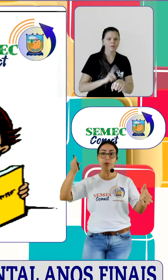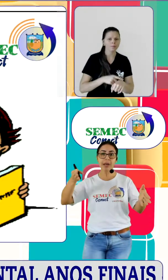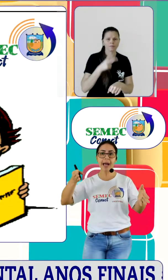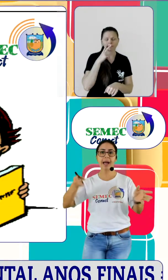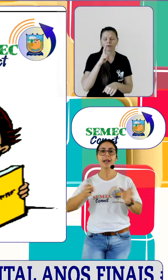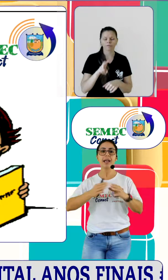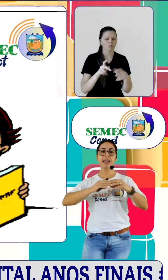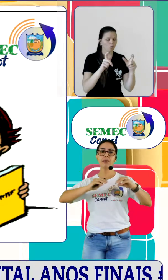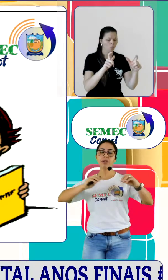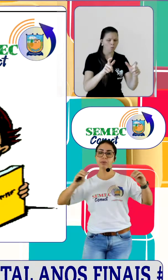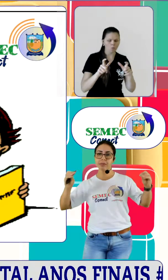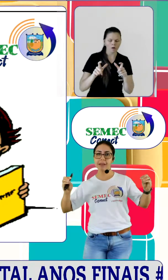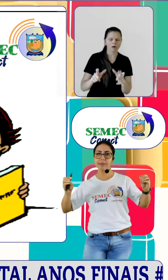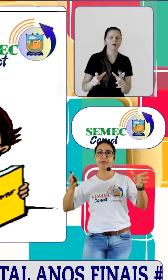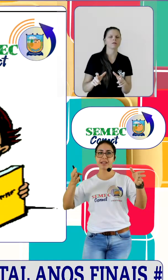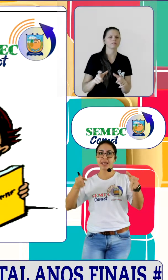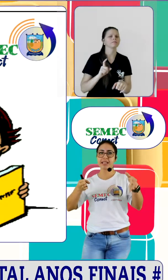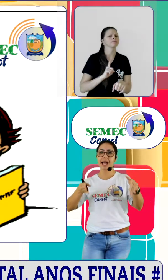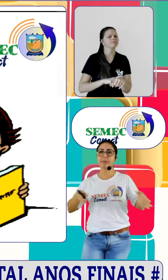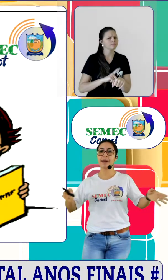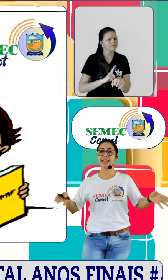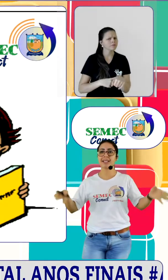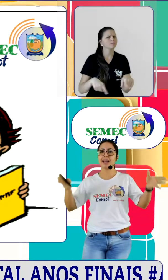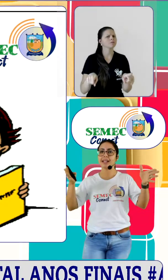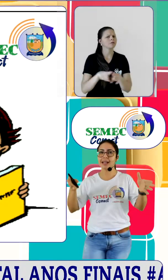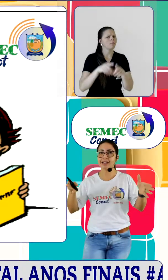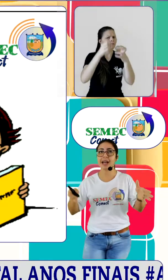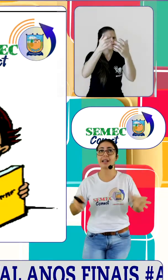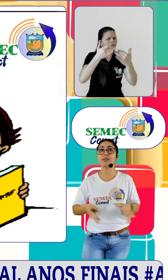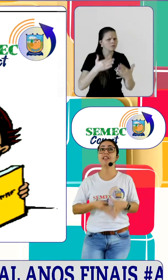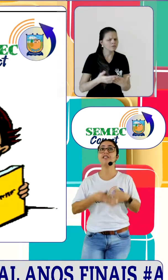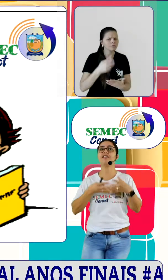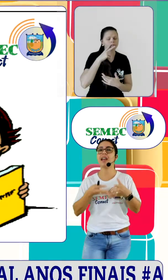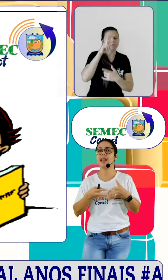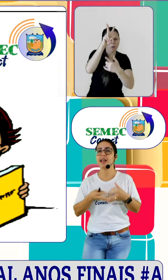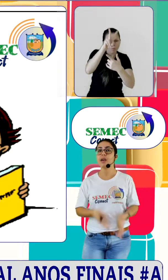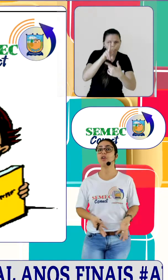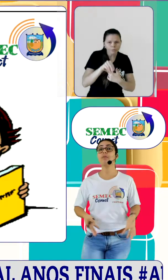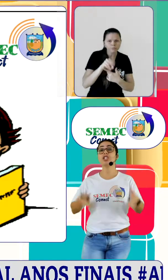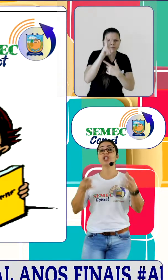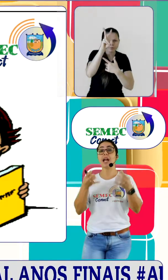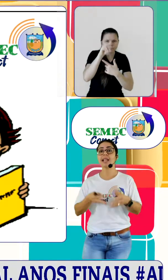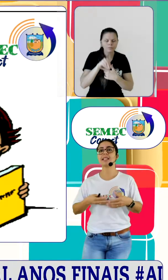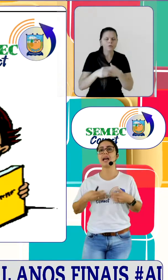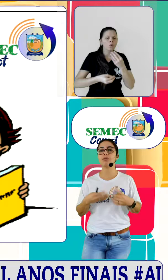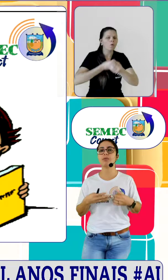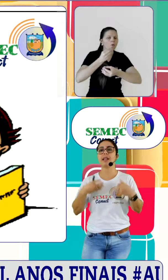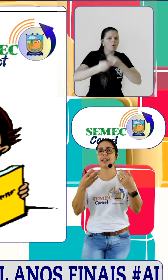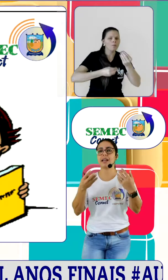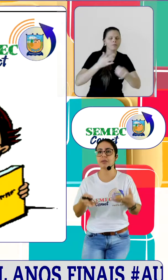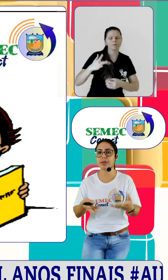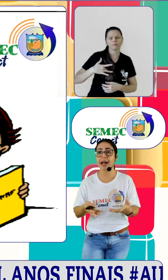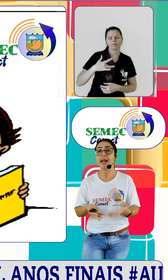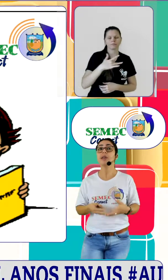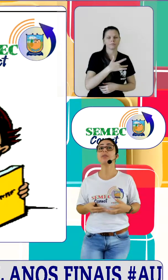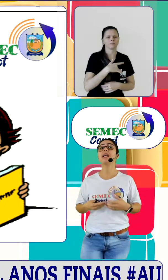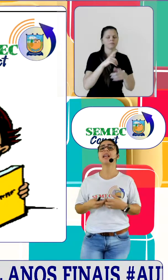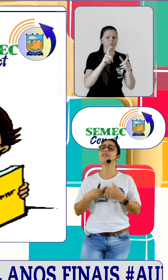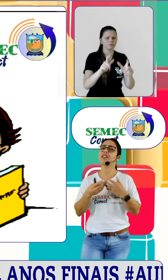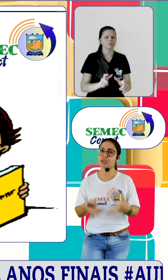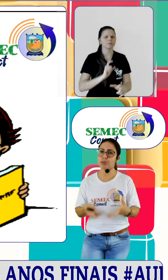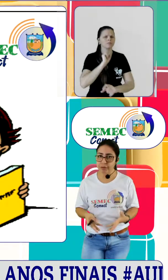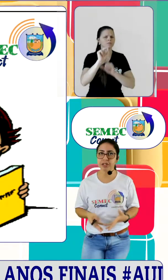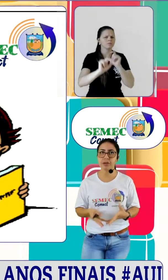observado o lugar e um tempo vai ser dado para ser analisado e ver como está a saúde daquele lugar. E o que